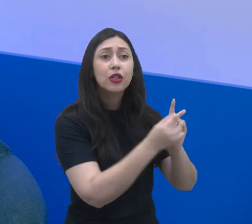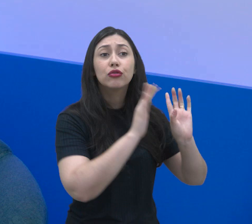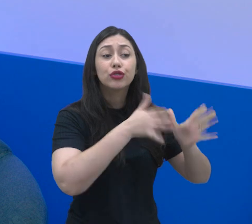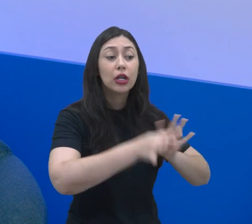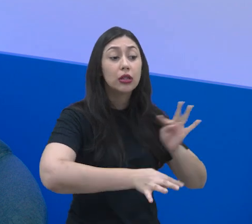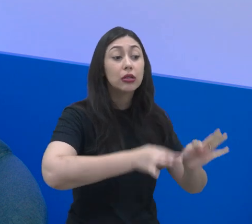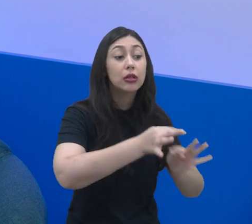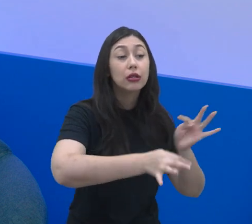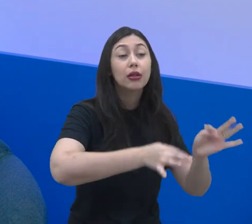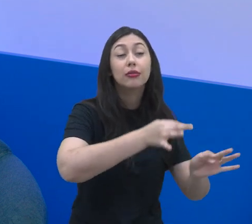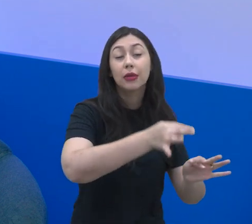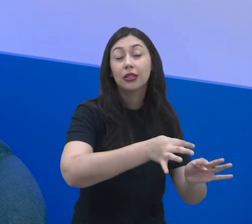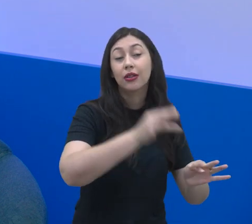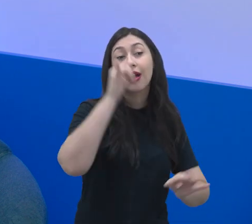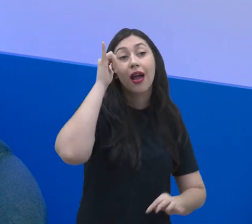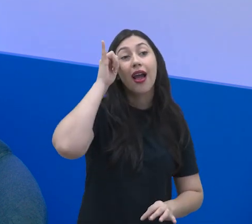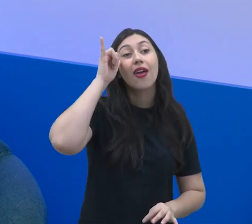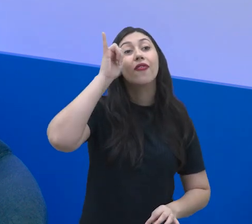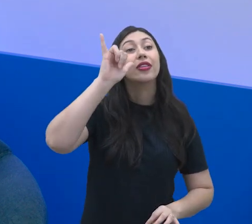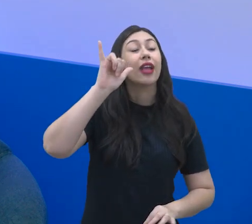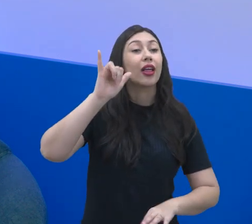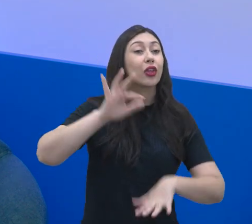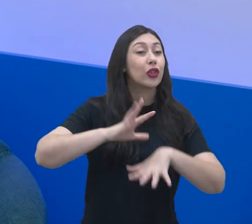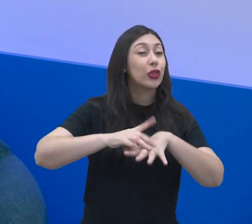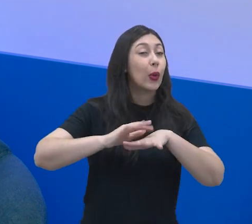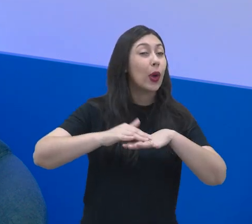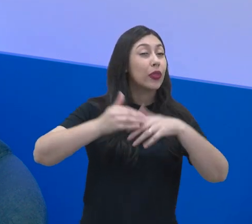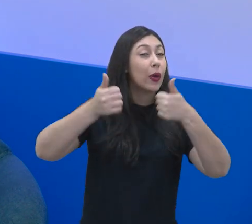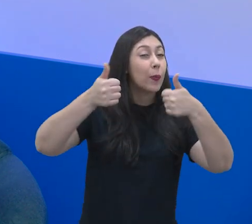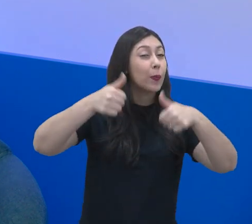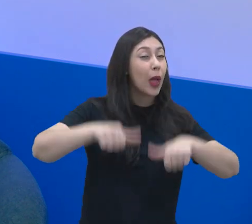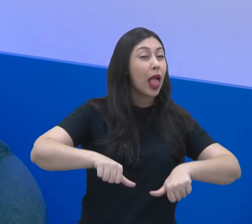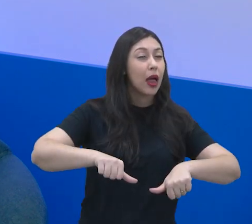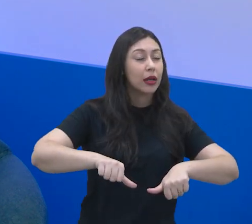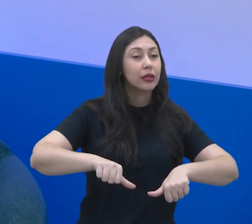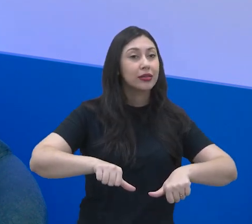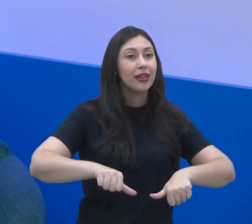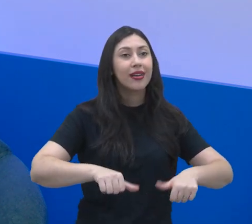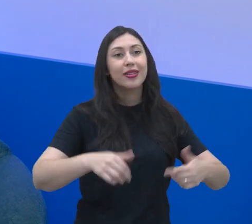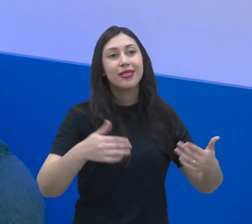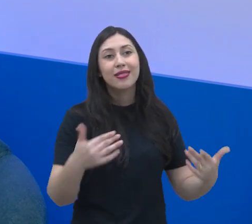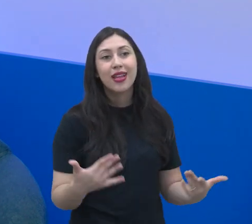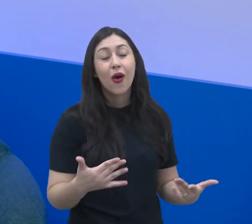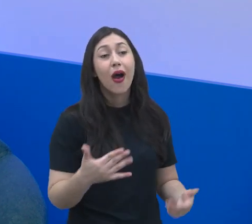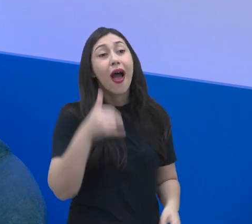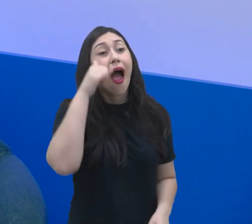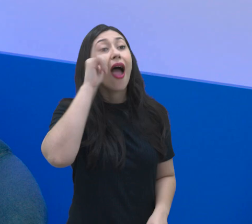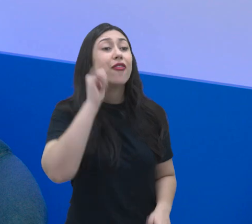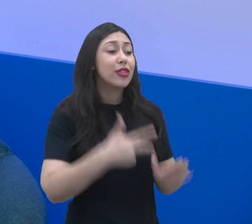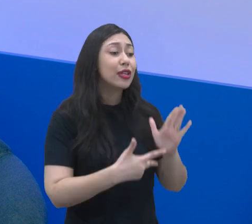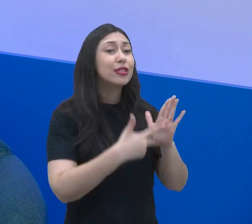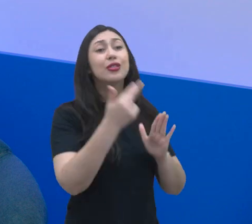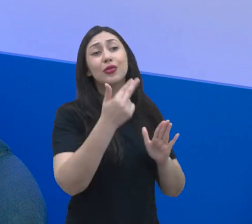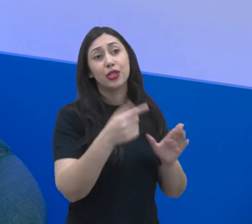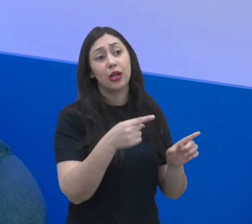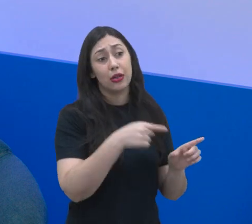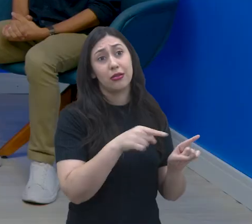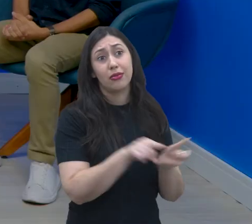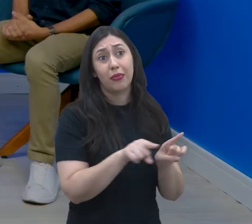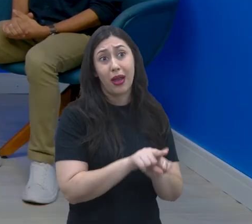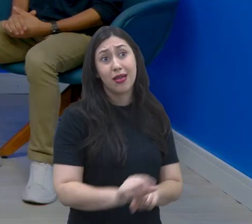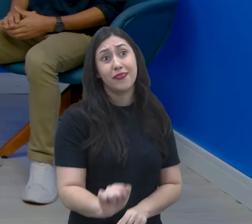uma prevenção, né, também, evitando também os tratamentos complexos, cirurgias e coisas mais demoradas e até mais